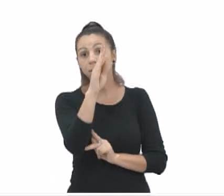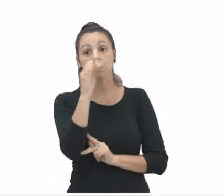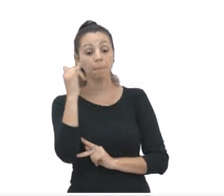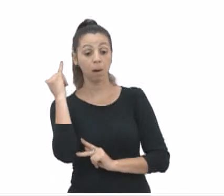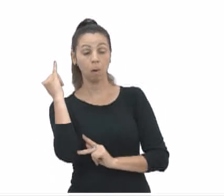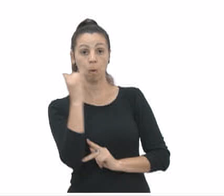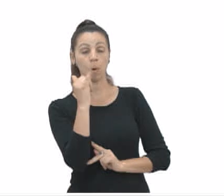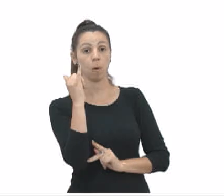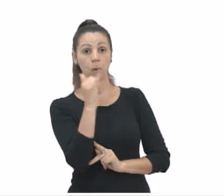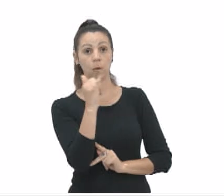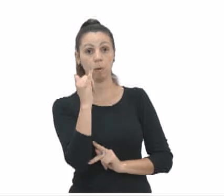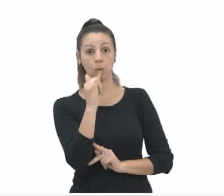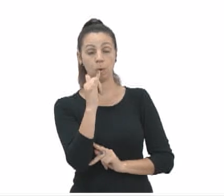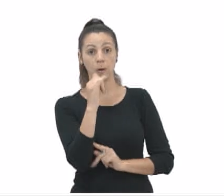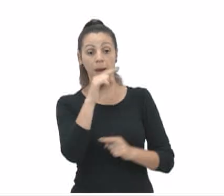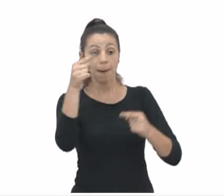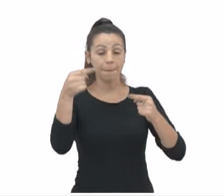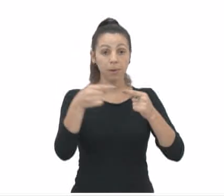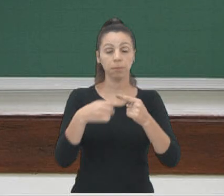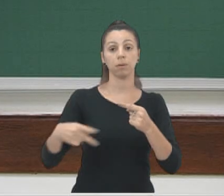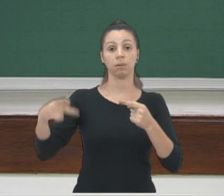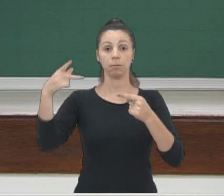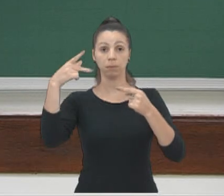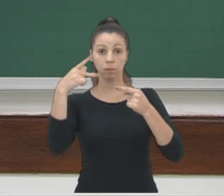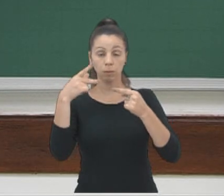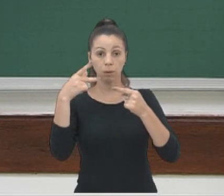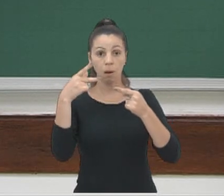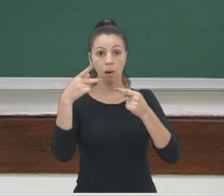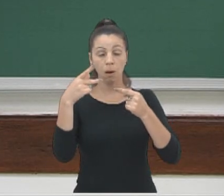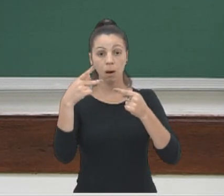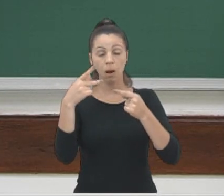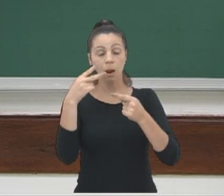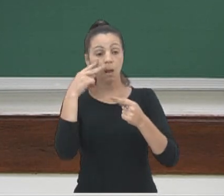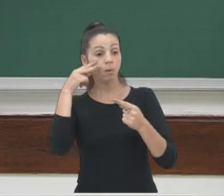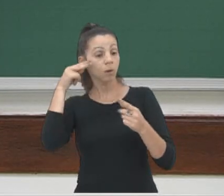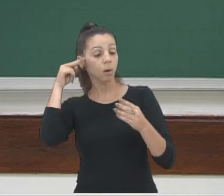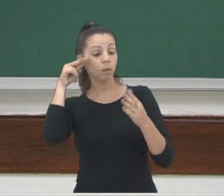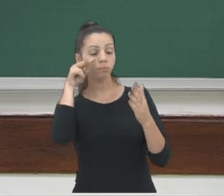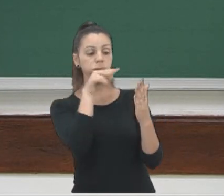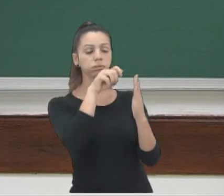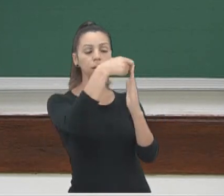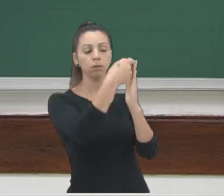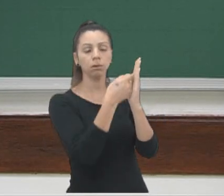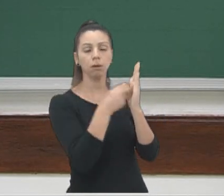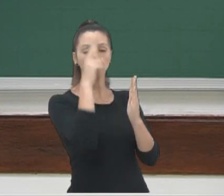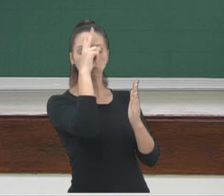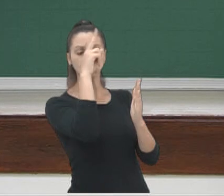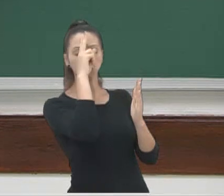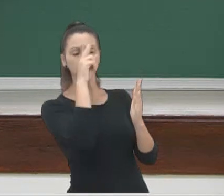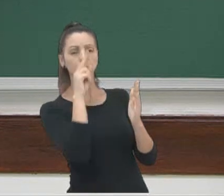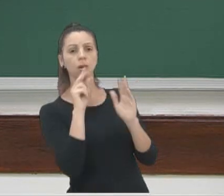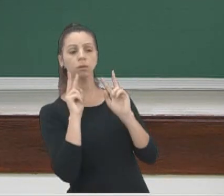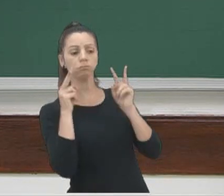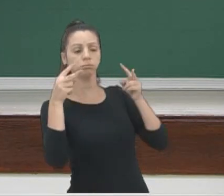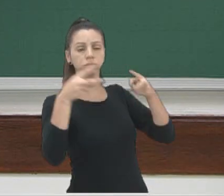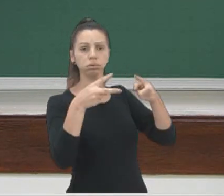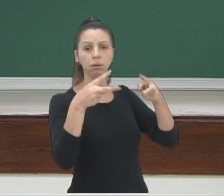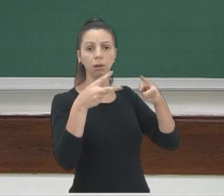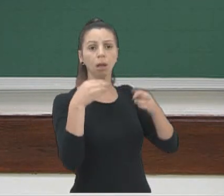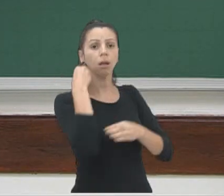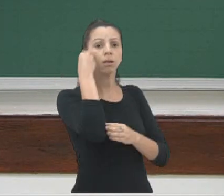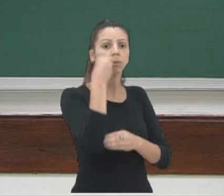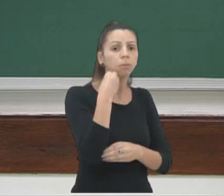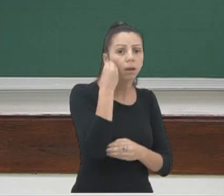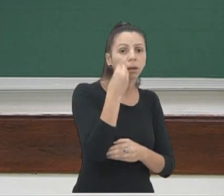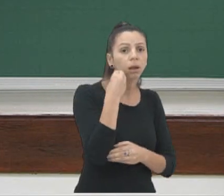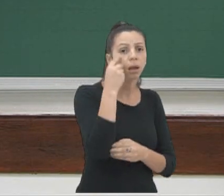em primeira pessoa, interno. Ela olha para a história com o seu próprio olhar, com a sua própria